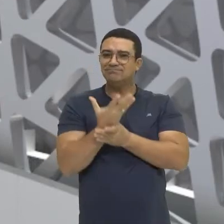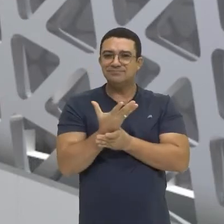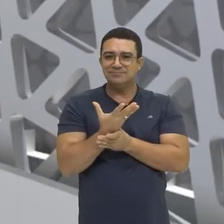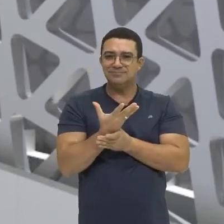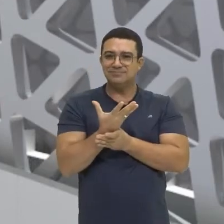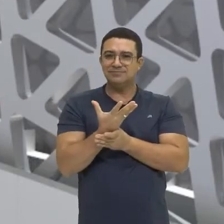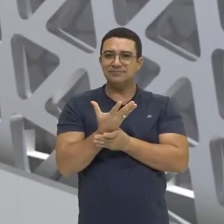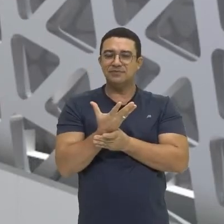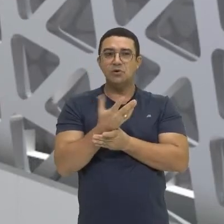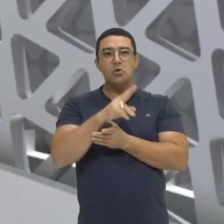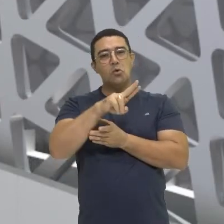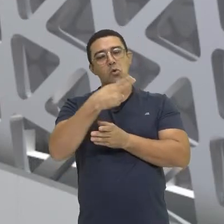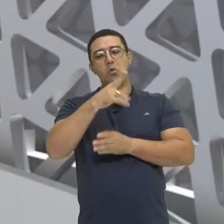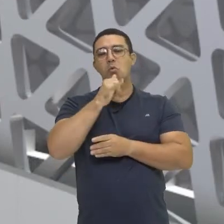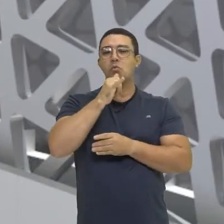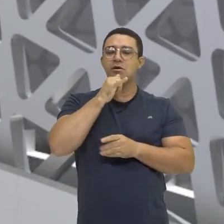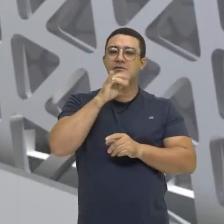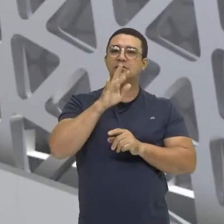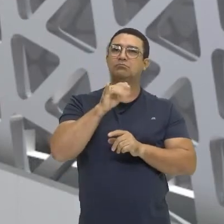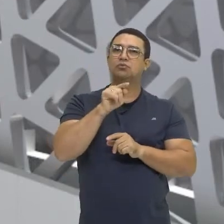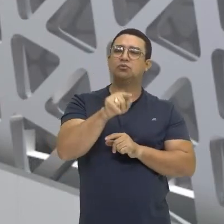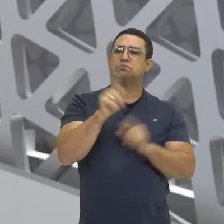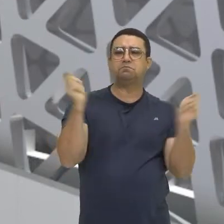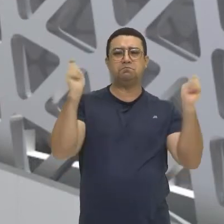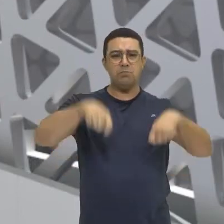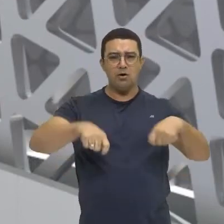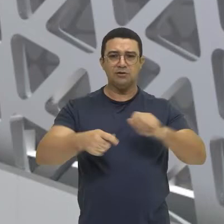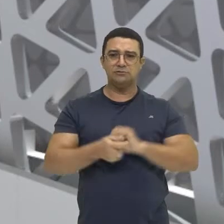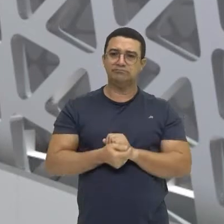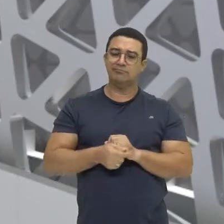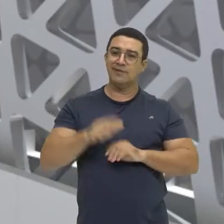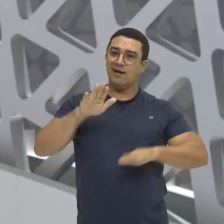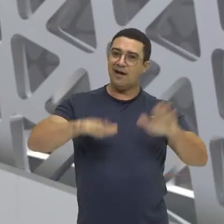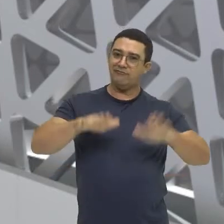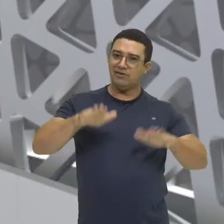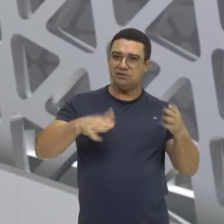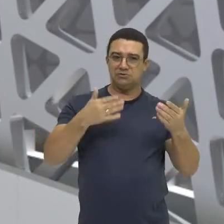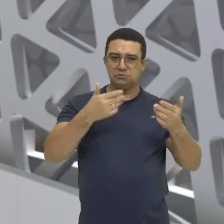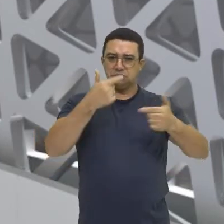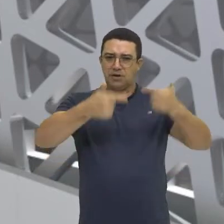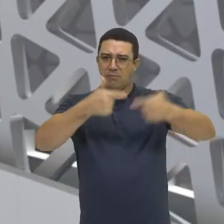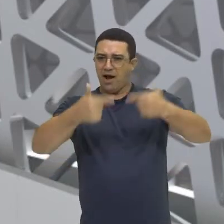por exemplo, você pode, por exemplo, em alguma obra